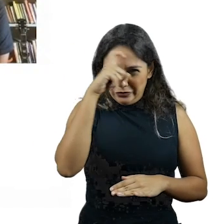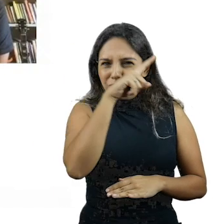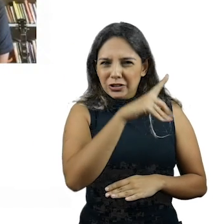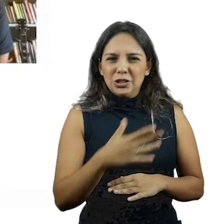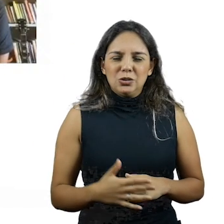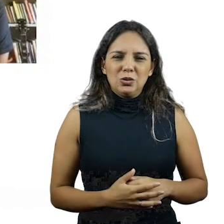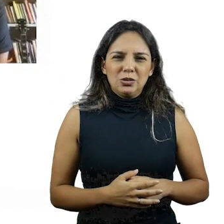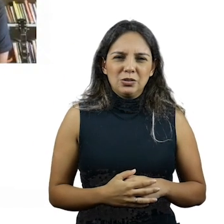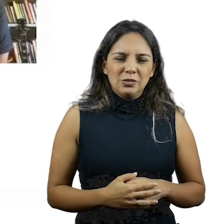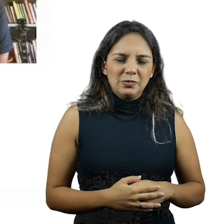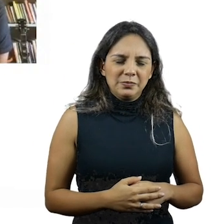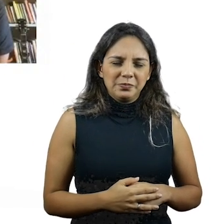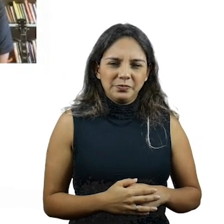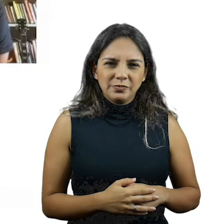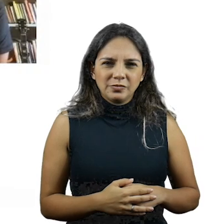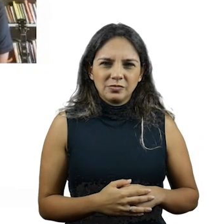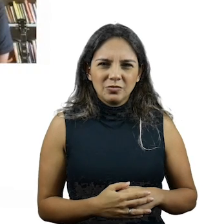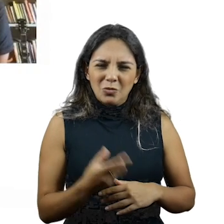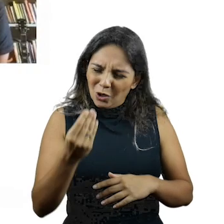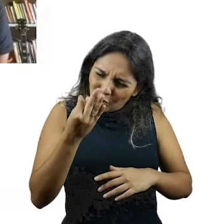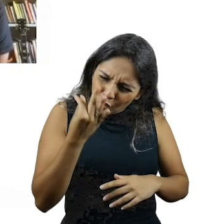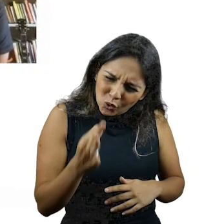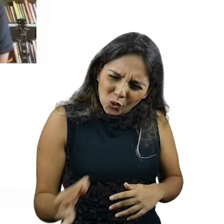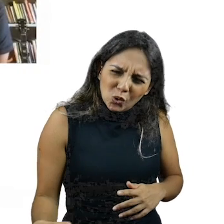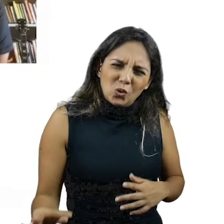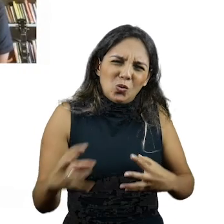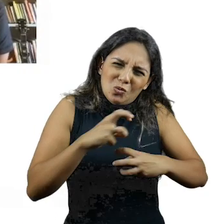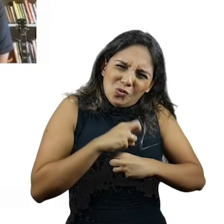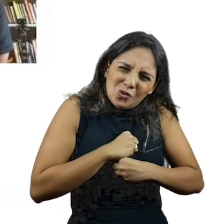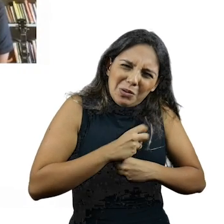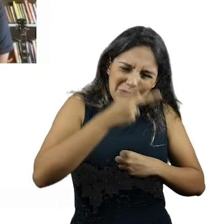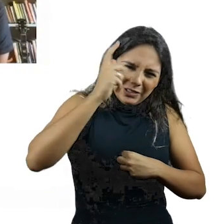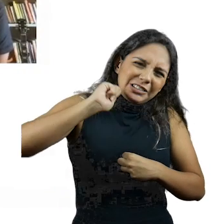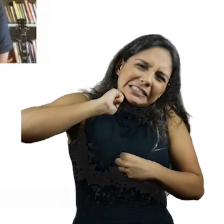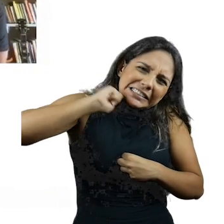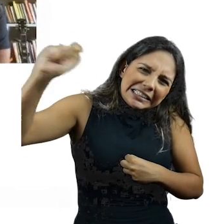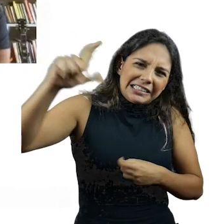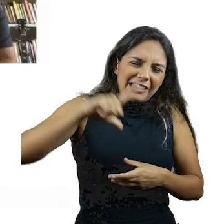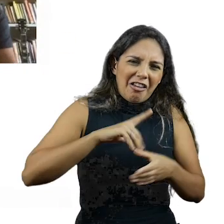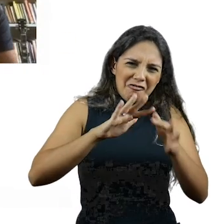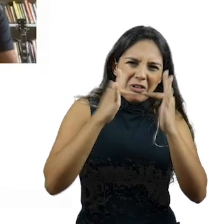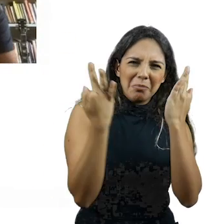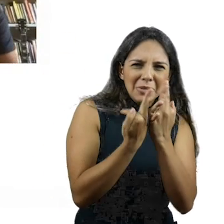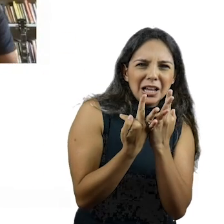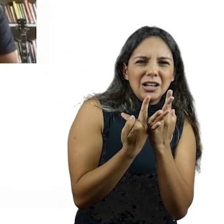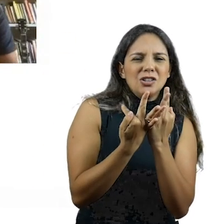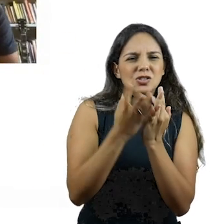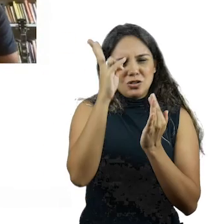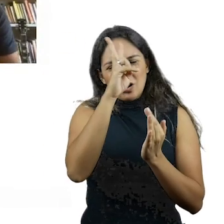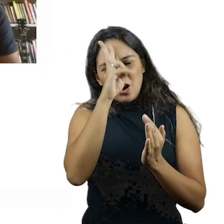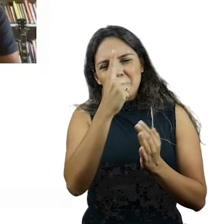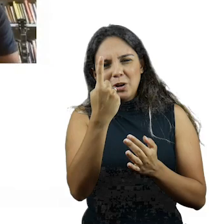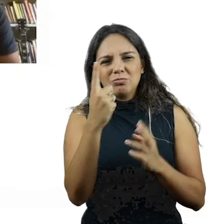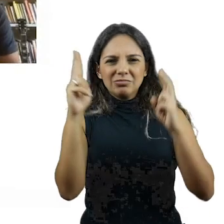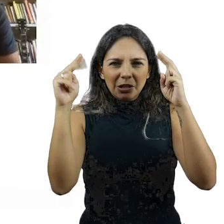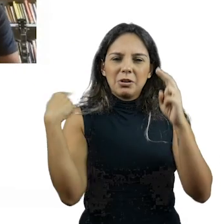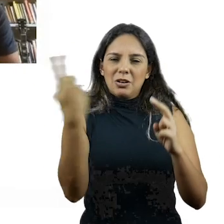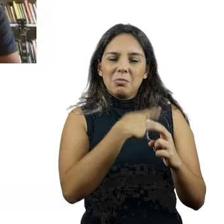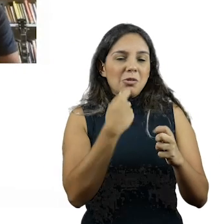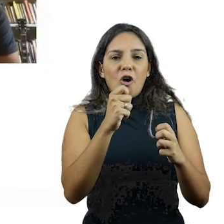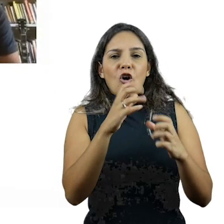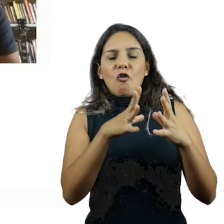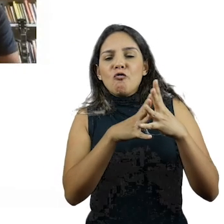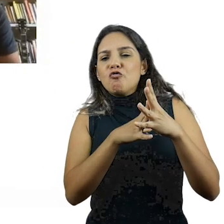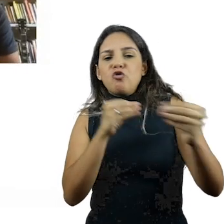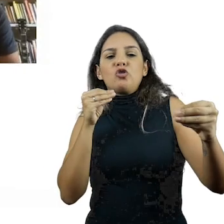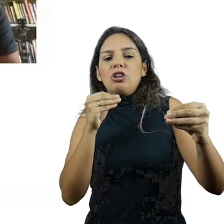né? Deve haver sempre muita dor, assim, nas histórias, né? Mas é um tema que também a gente não pode